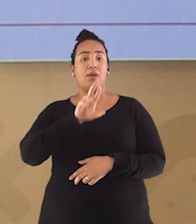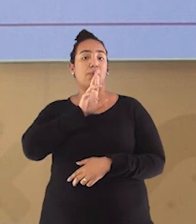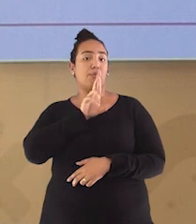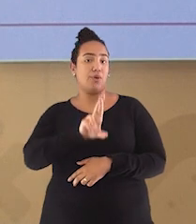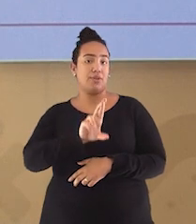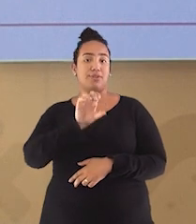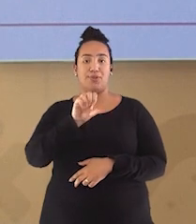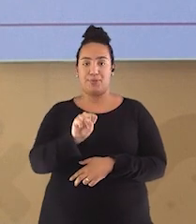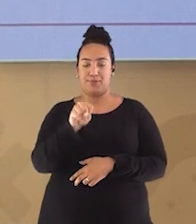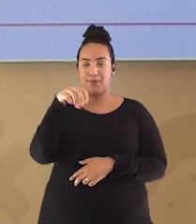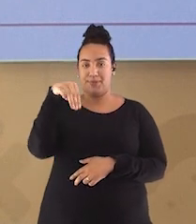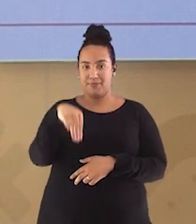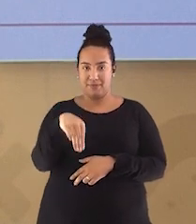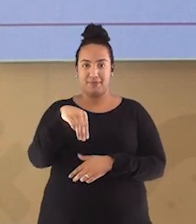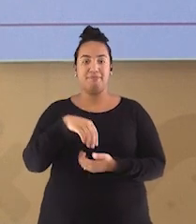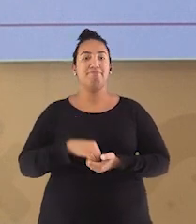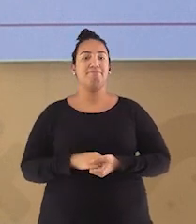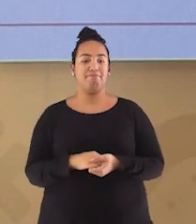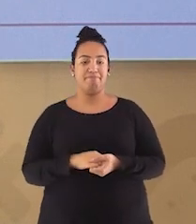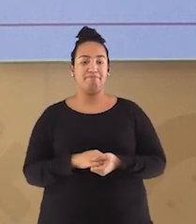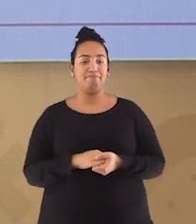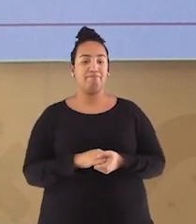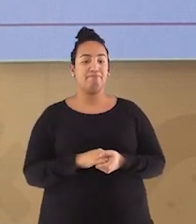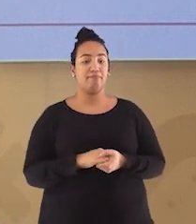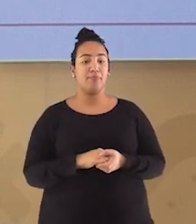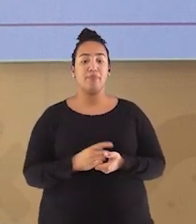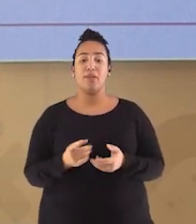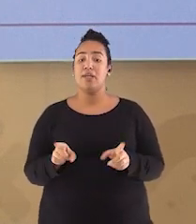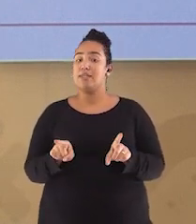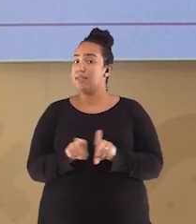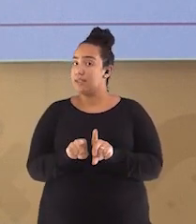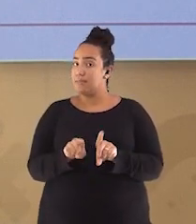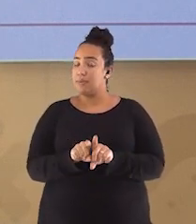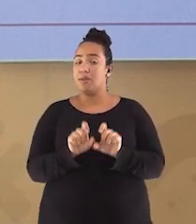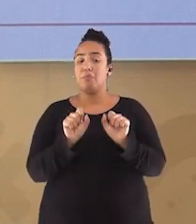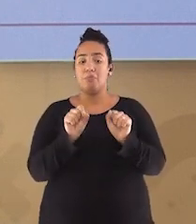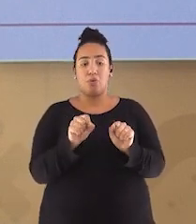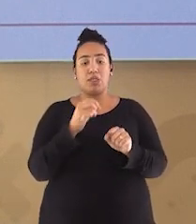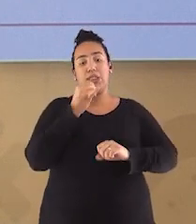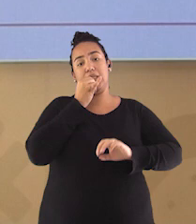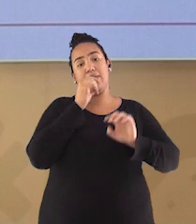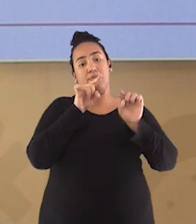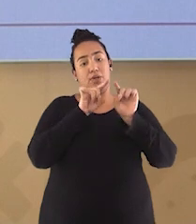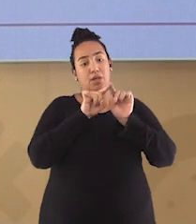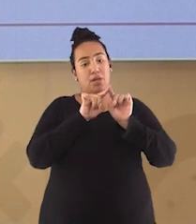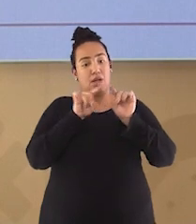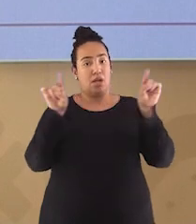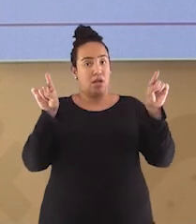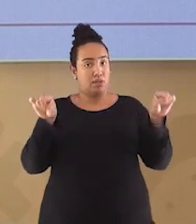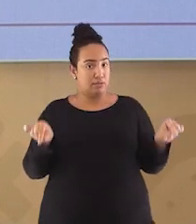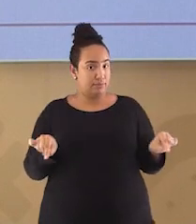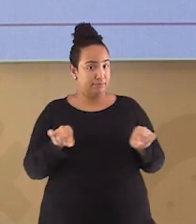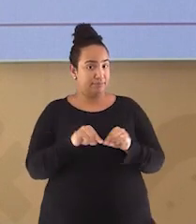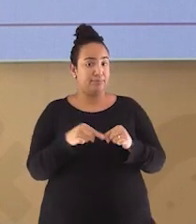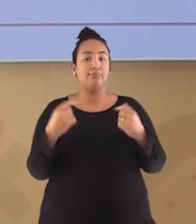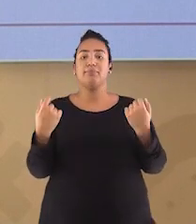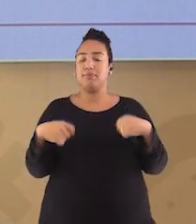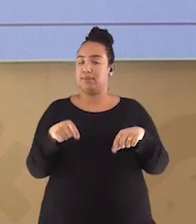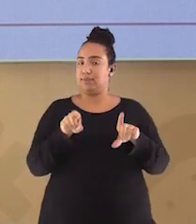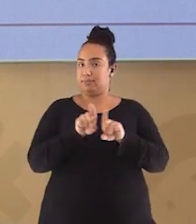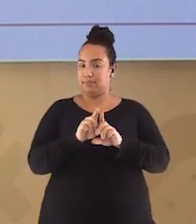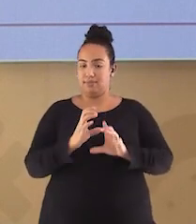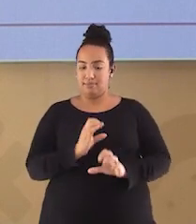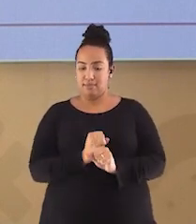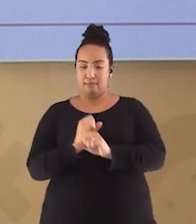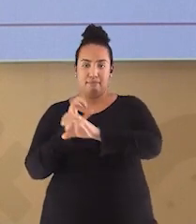é oito metros e também podemos calcular o perímetro do retângulo somando também a medida dos seus